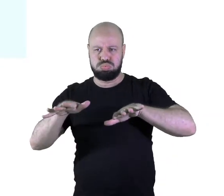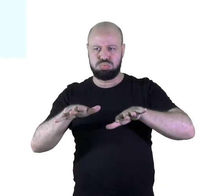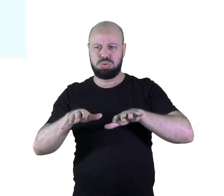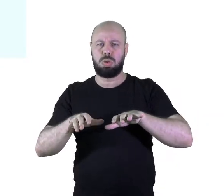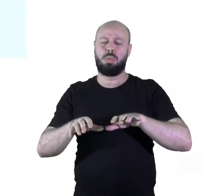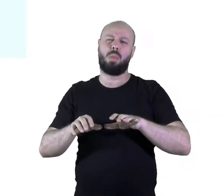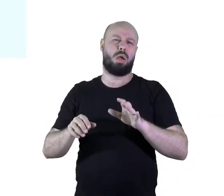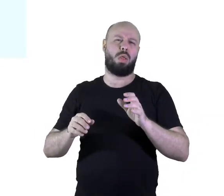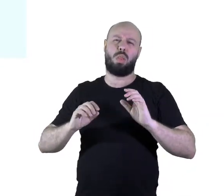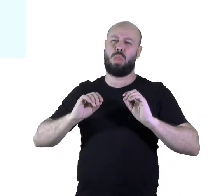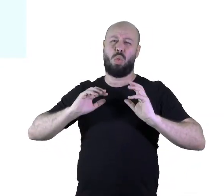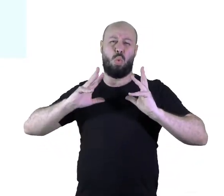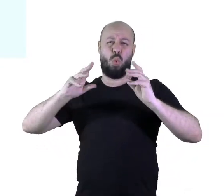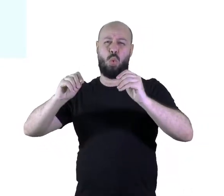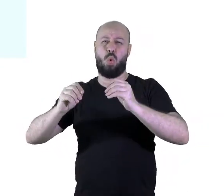vertebrados,